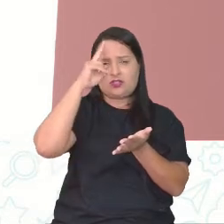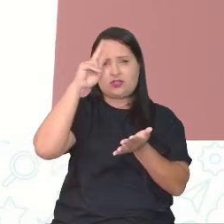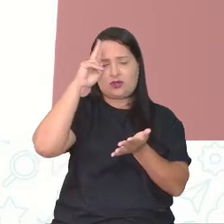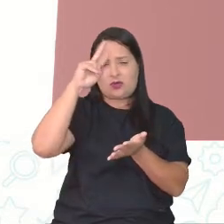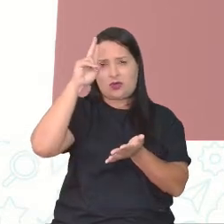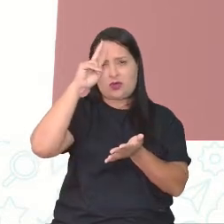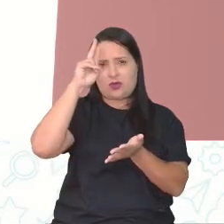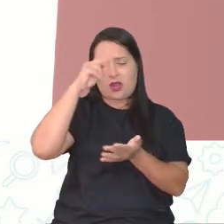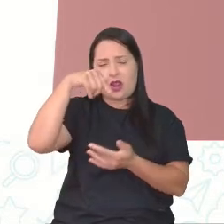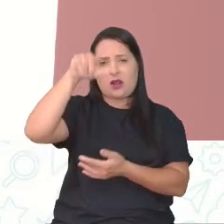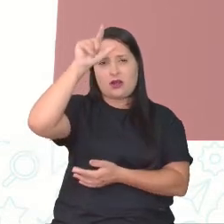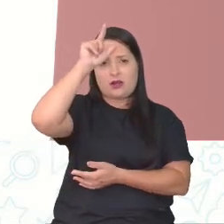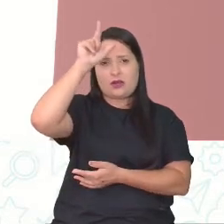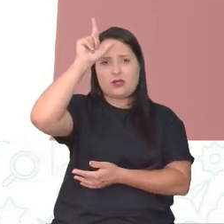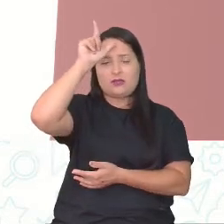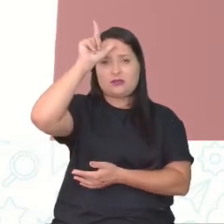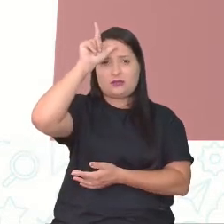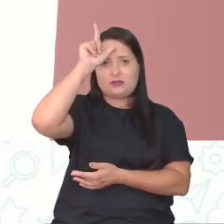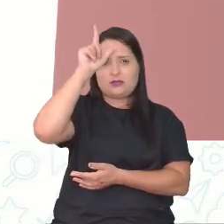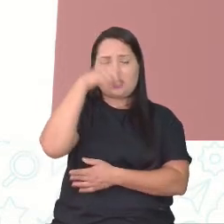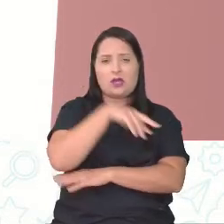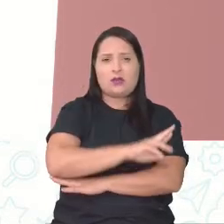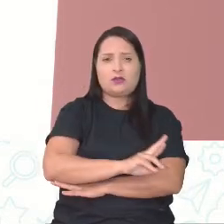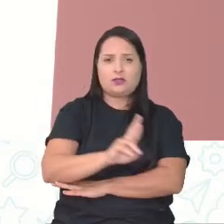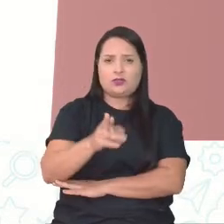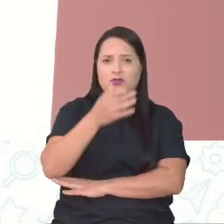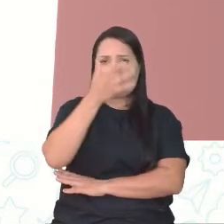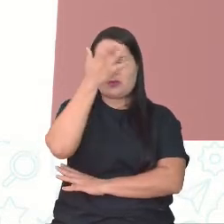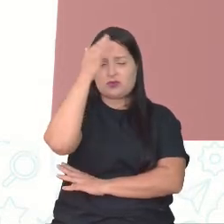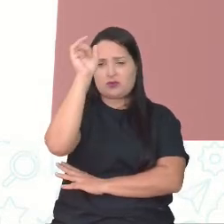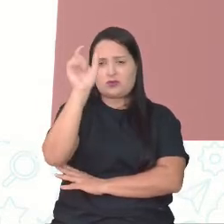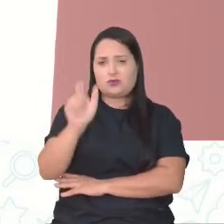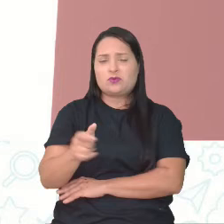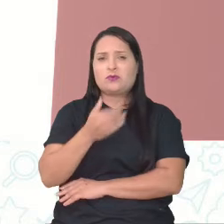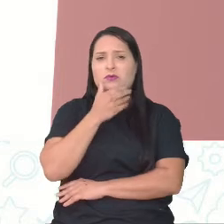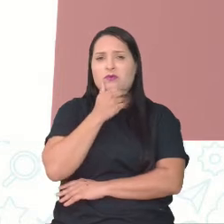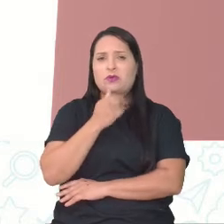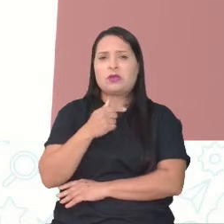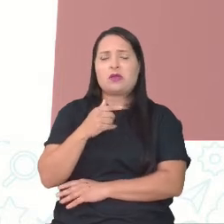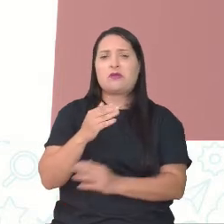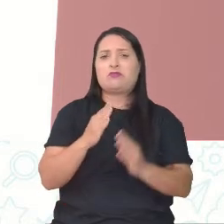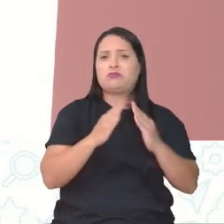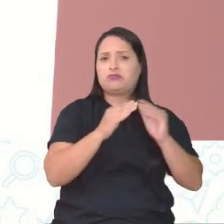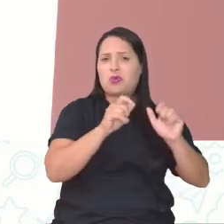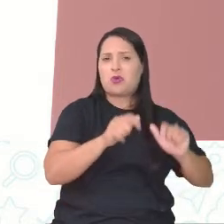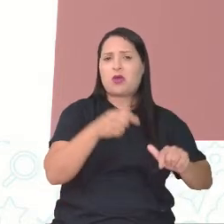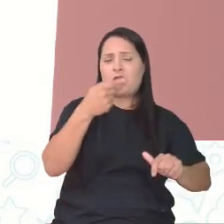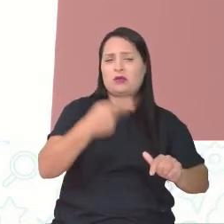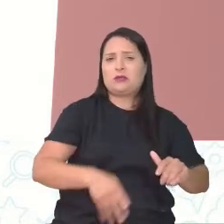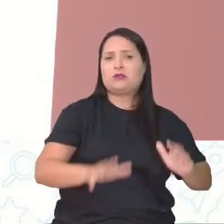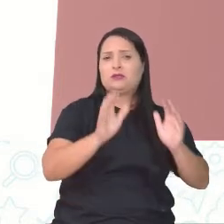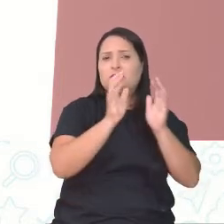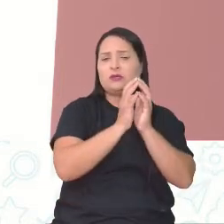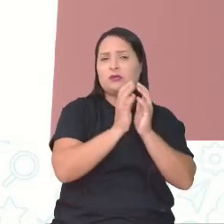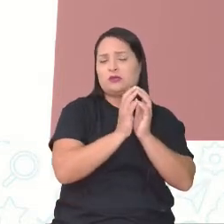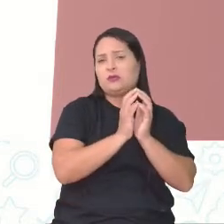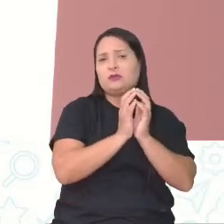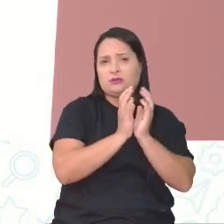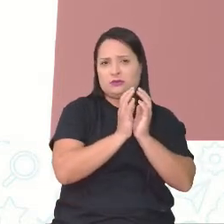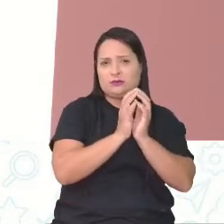desse líder, essa liderança aí religiosa, né, que residiu aqui na nossa cidade nesse período